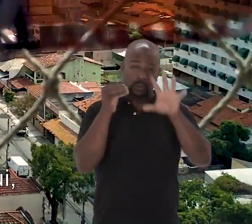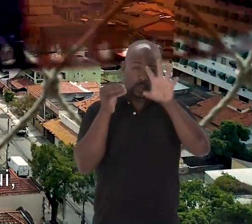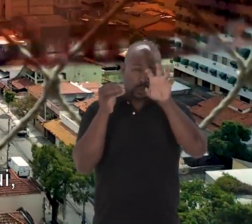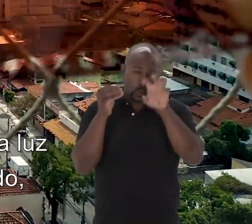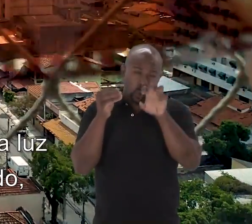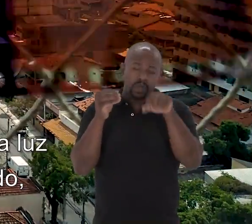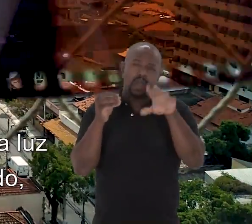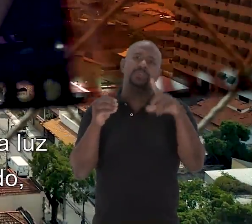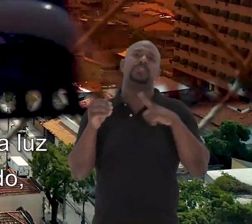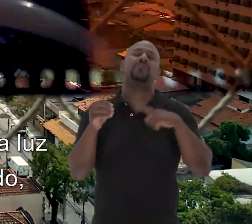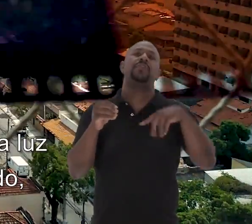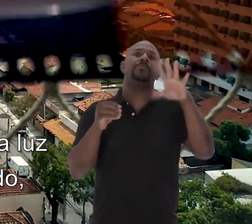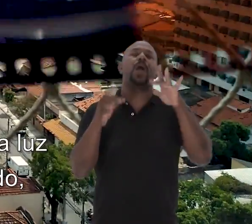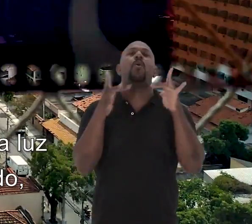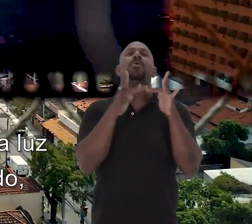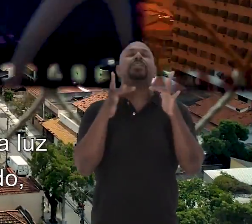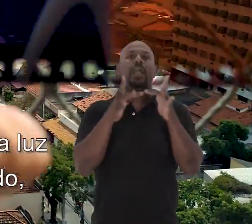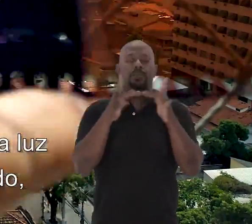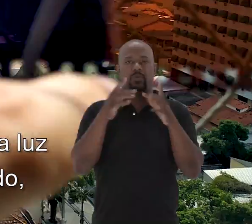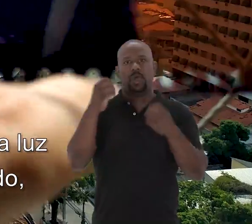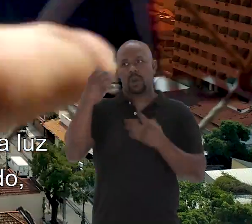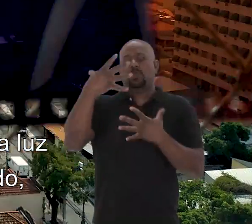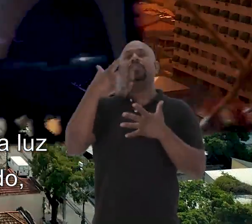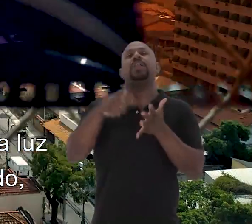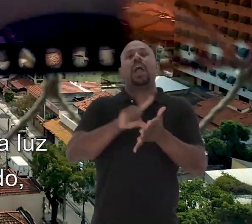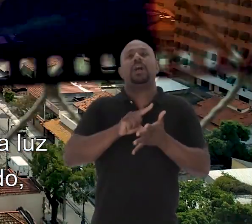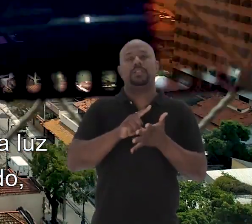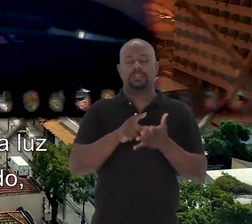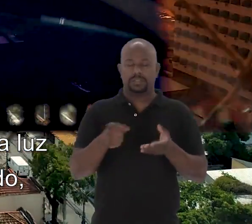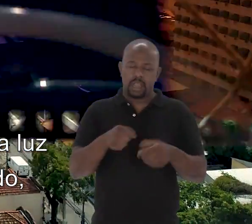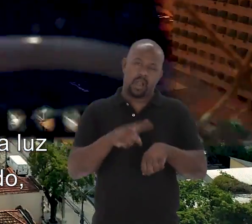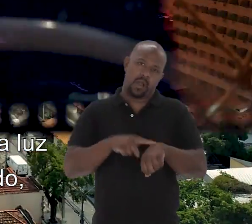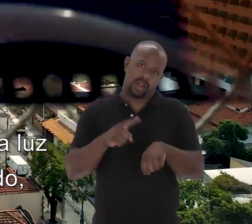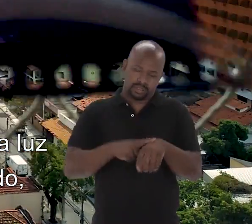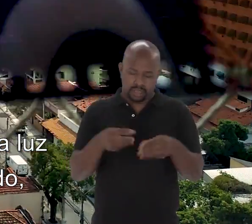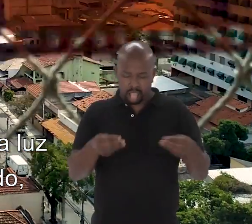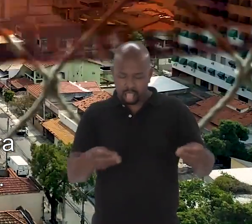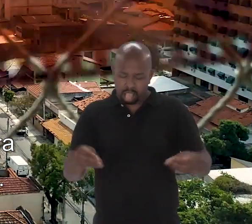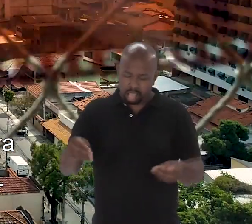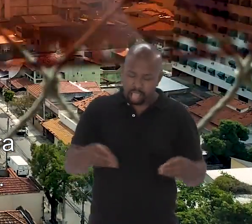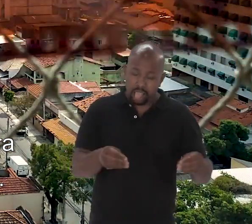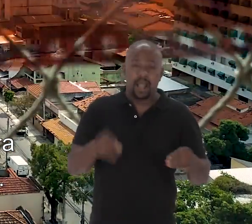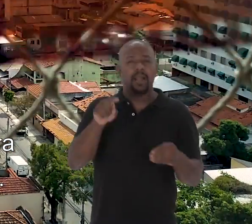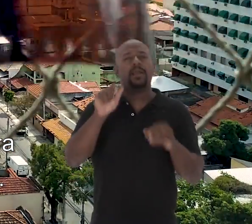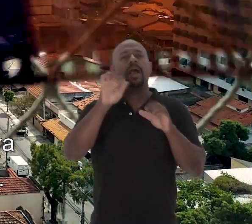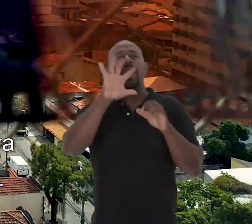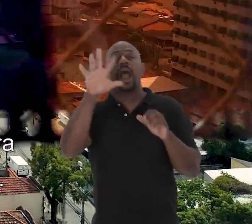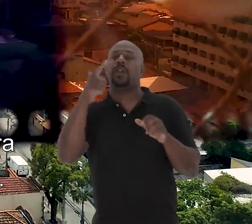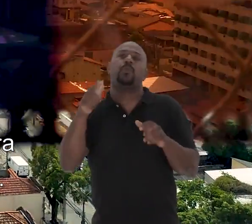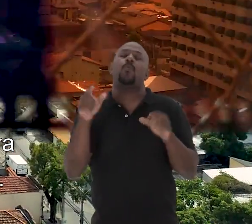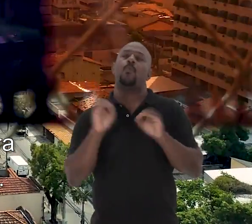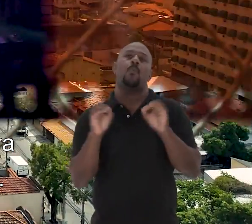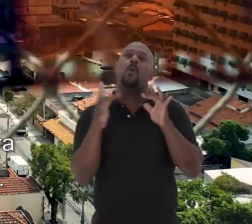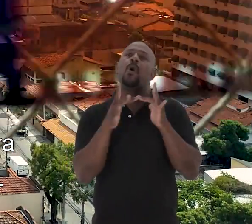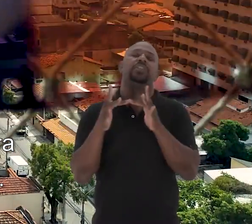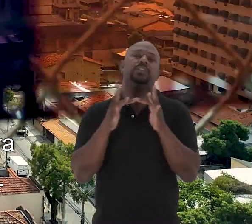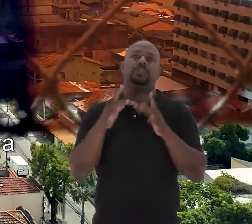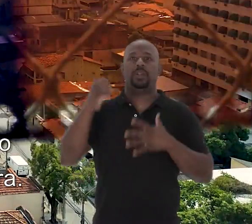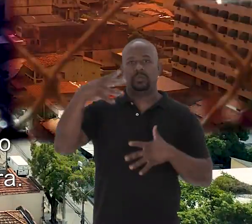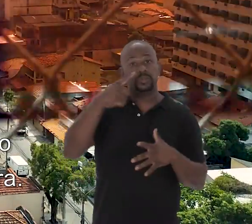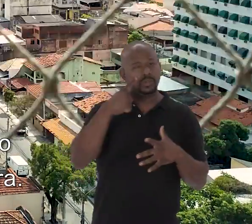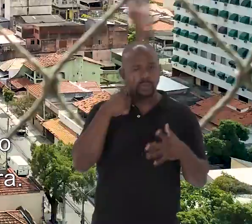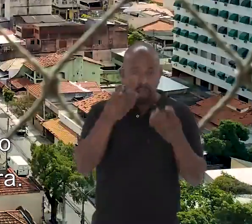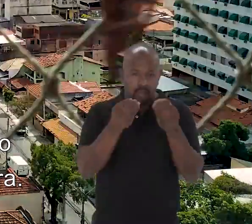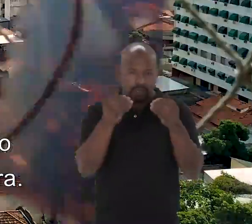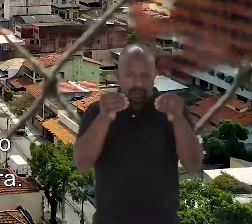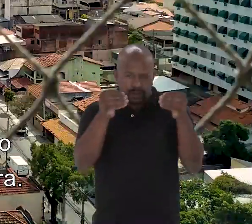escura aqui é onde teve mais contato com a luz antes desse filme ser revelado. E aqui, essa parte mais clara não teve contato com a luz. Olha o